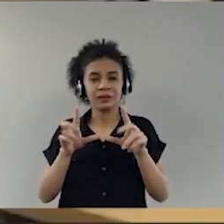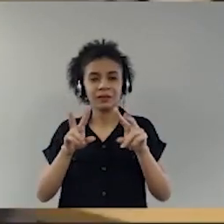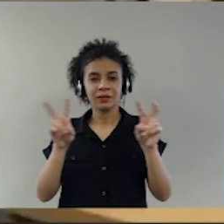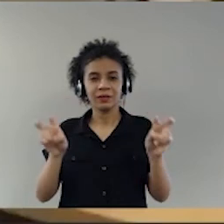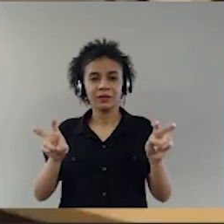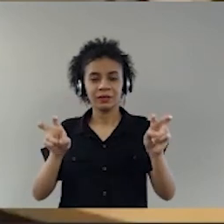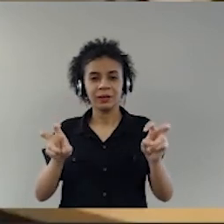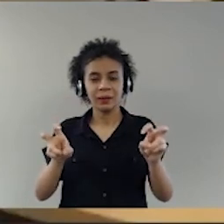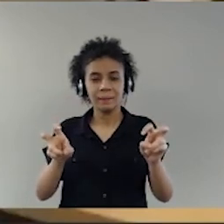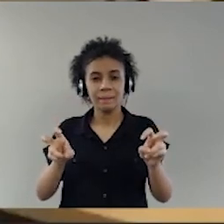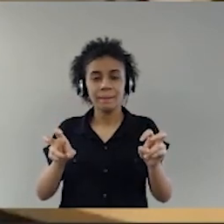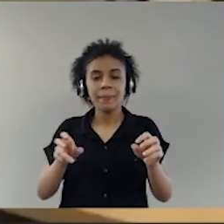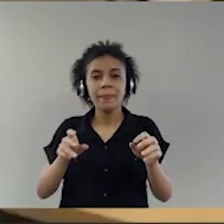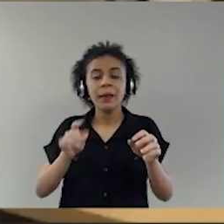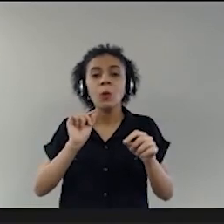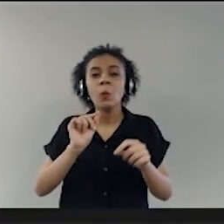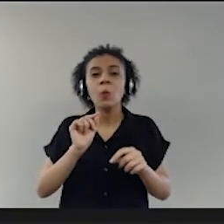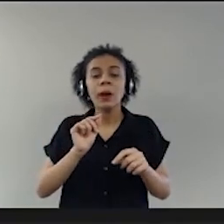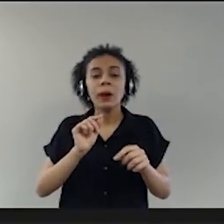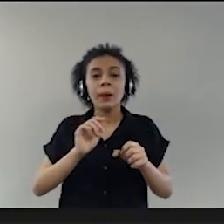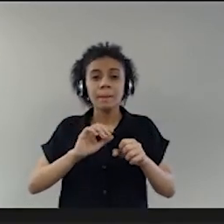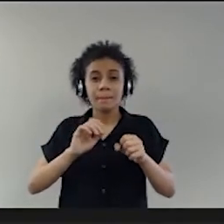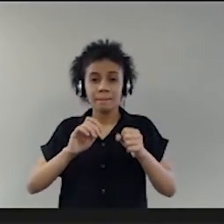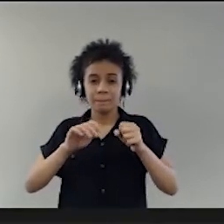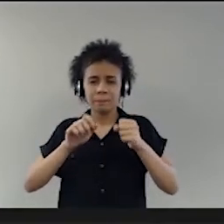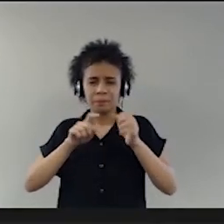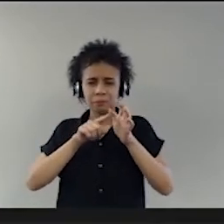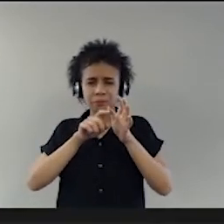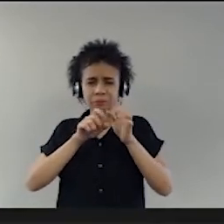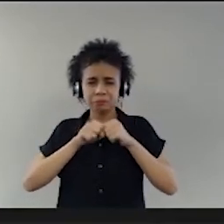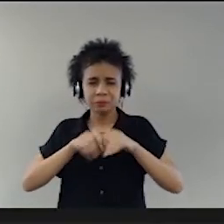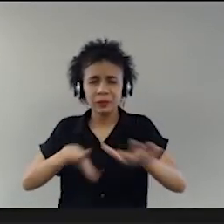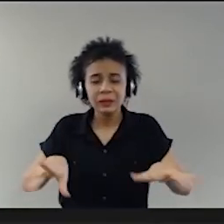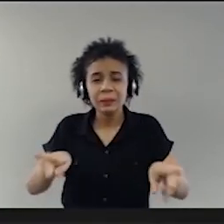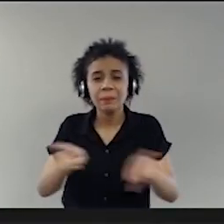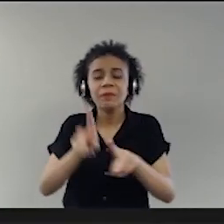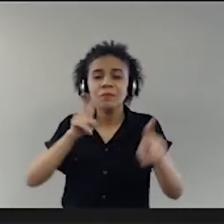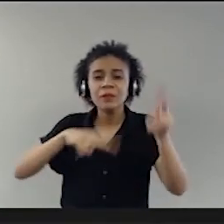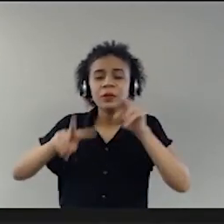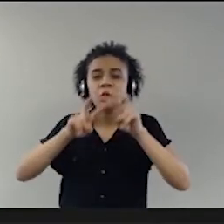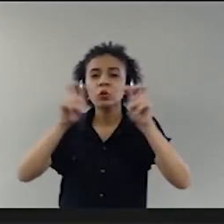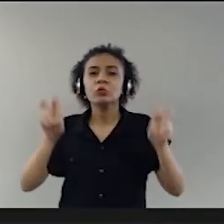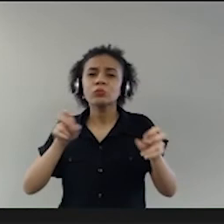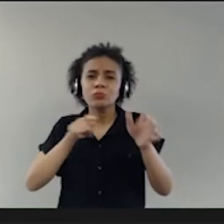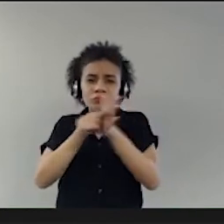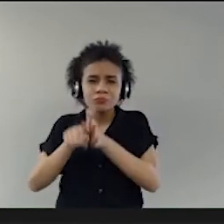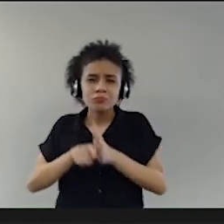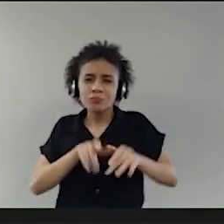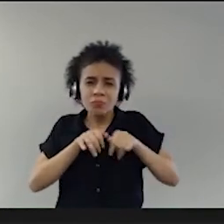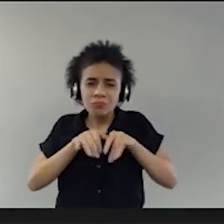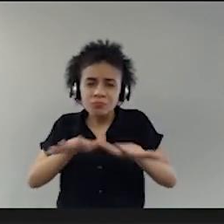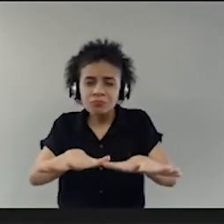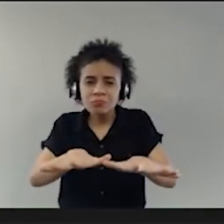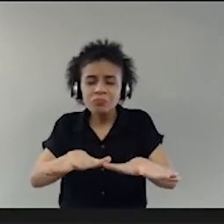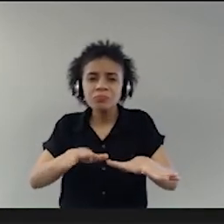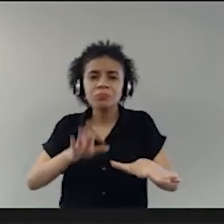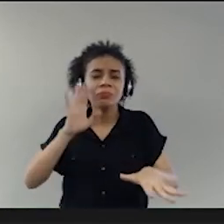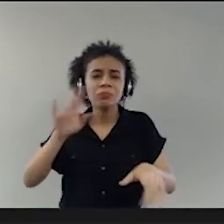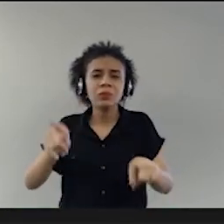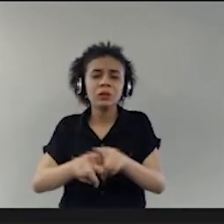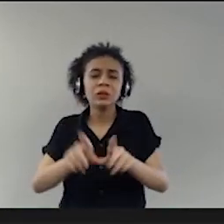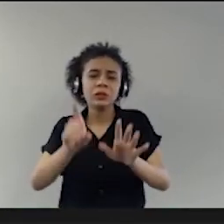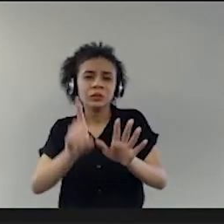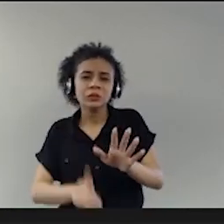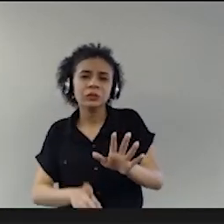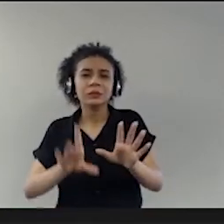de as pandemias e as visões da epidemiologia, da ciência de dados e do direito, com